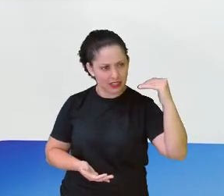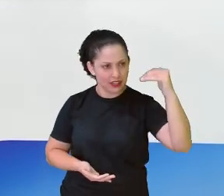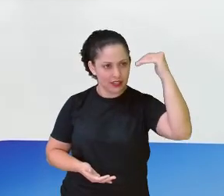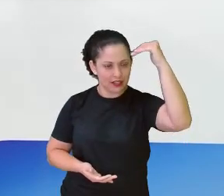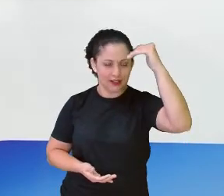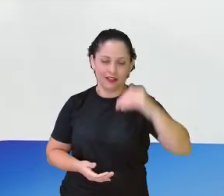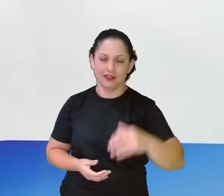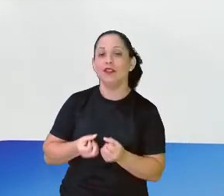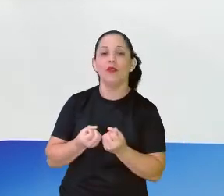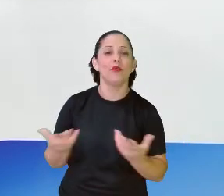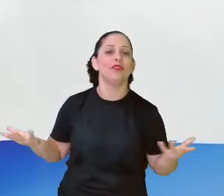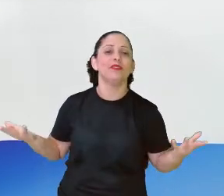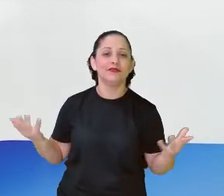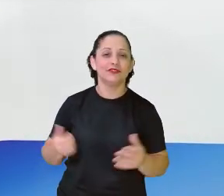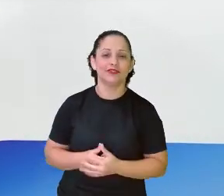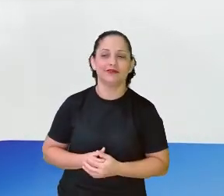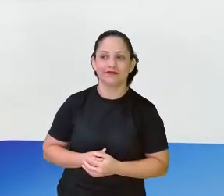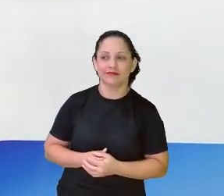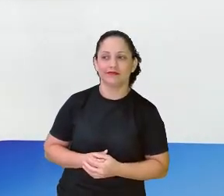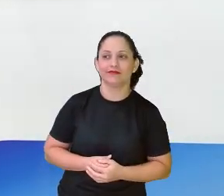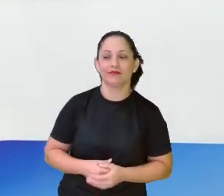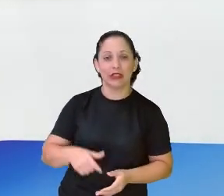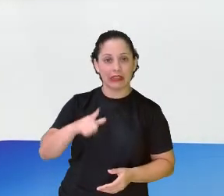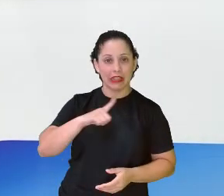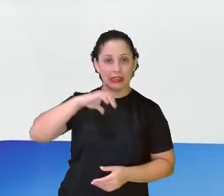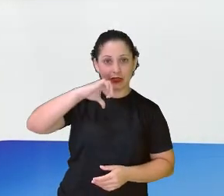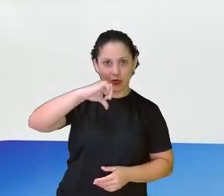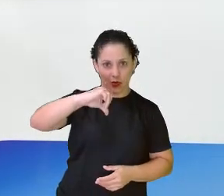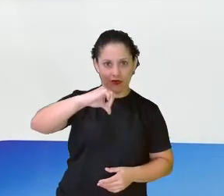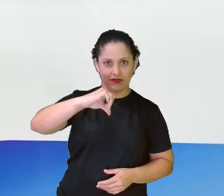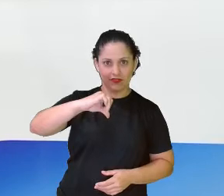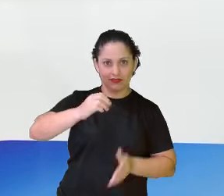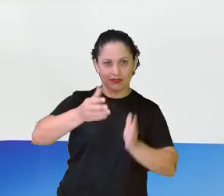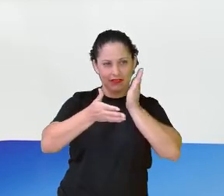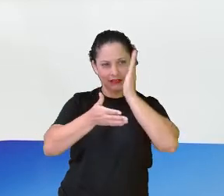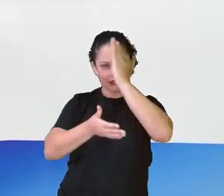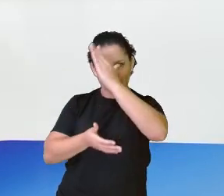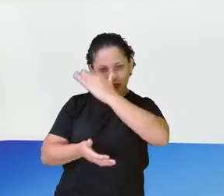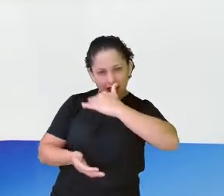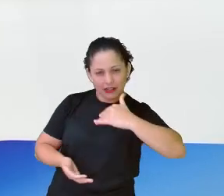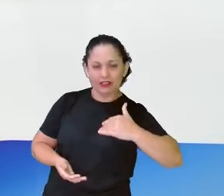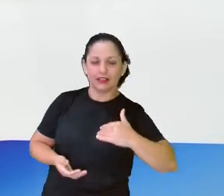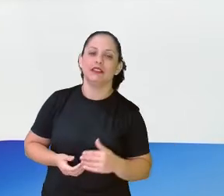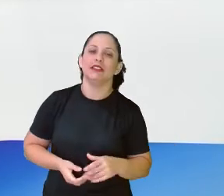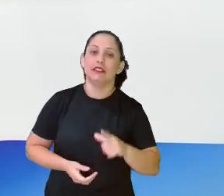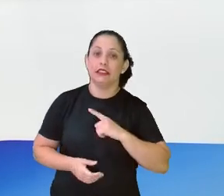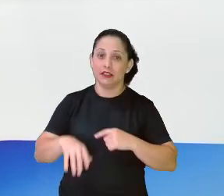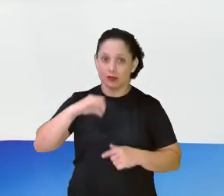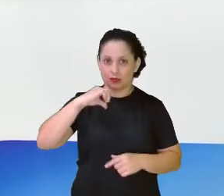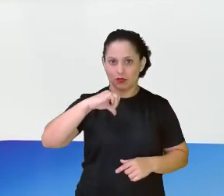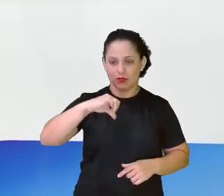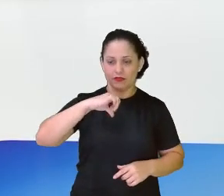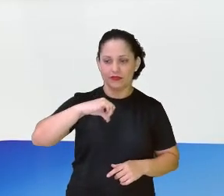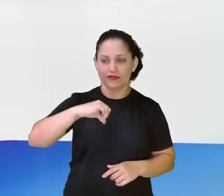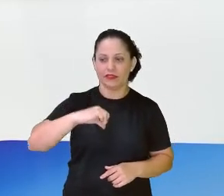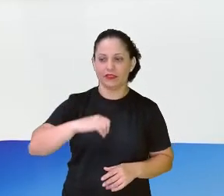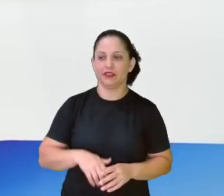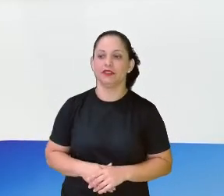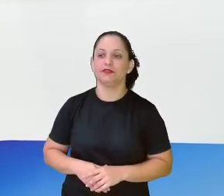4, 5, 6, 7, 8, 9. Dividi em 9 partes. Eu também tenho essa fração